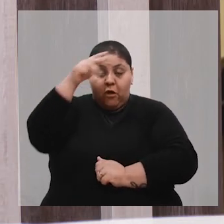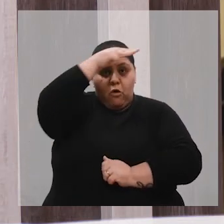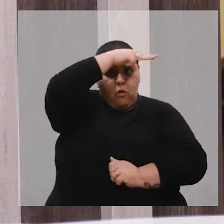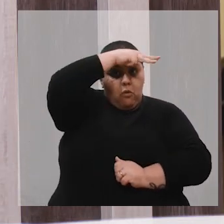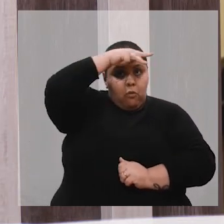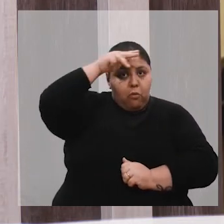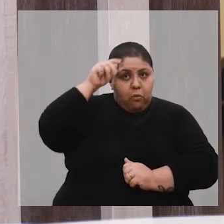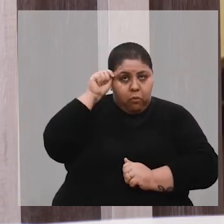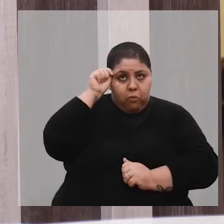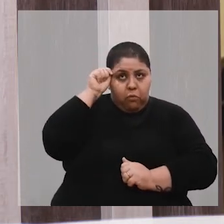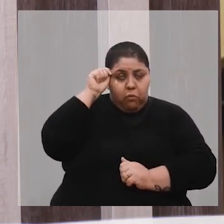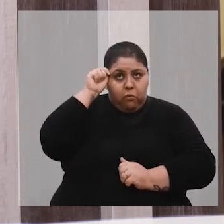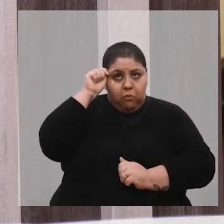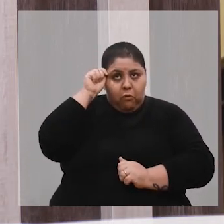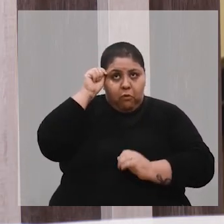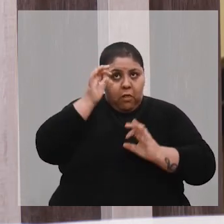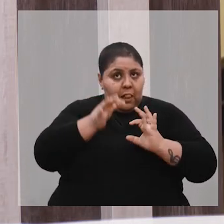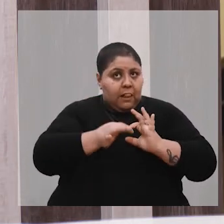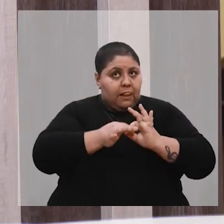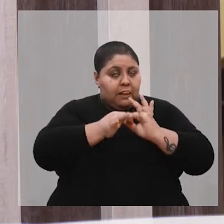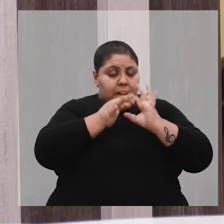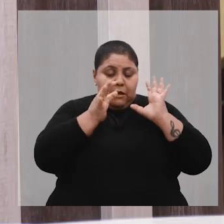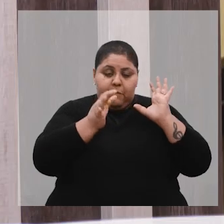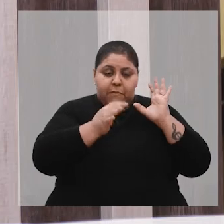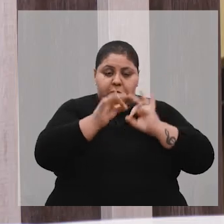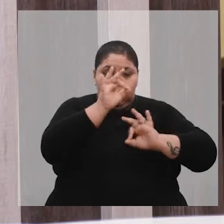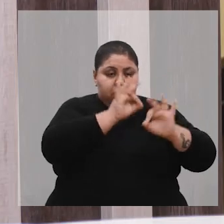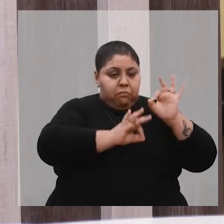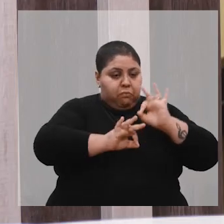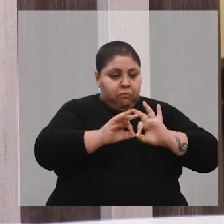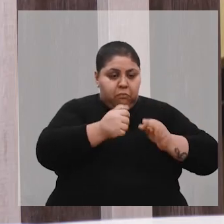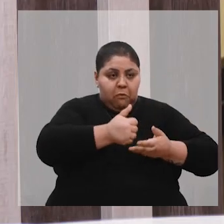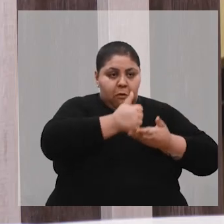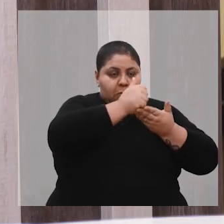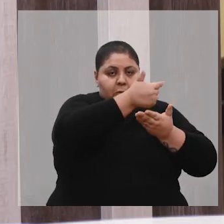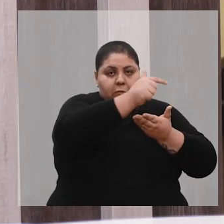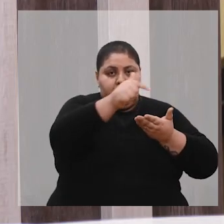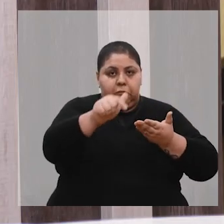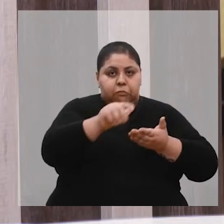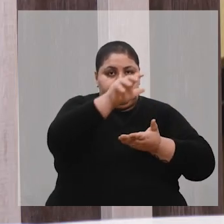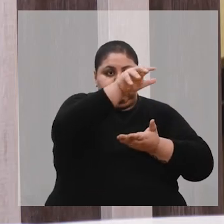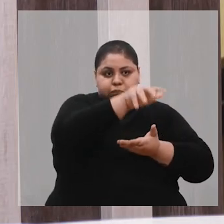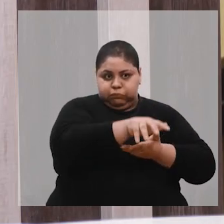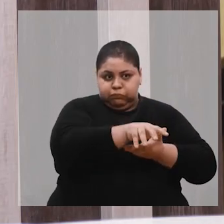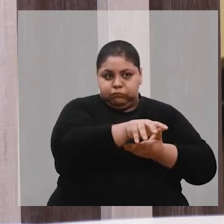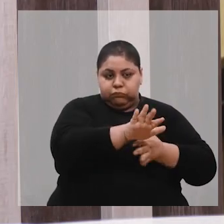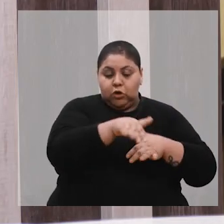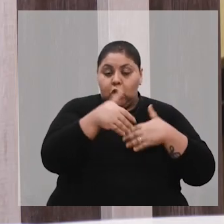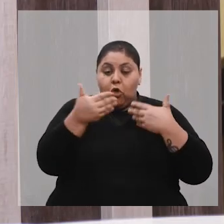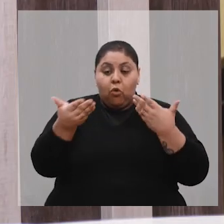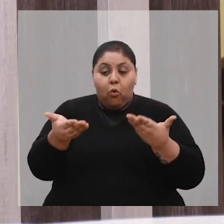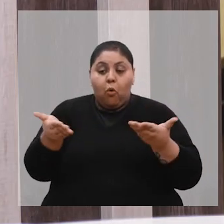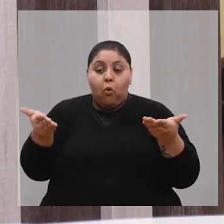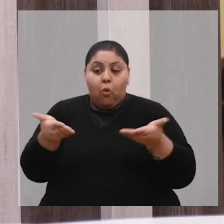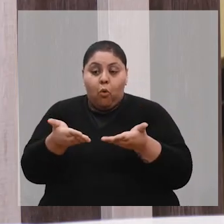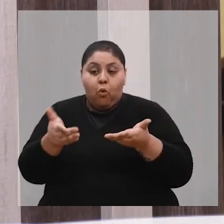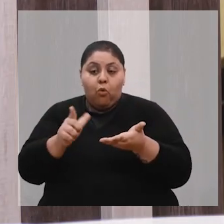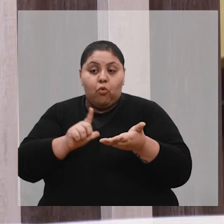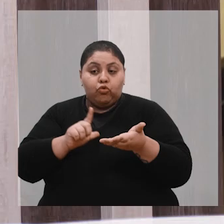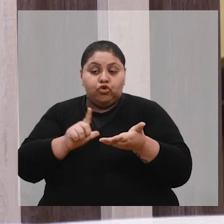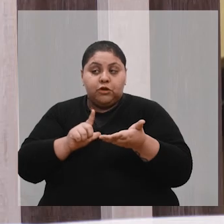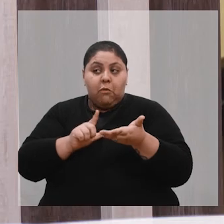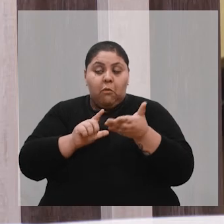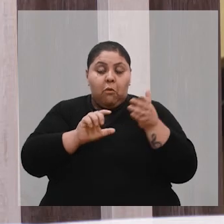o município lançou mão de uma série de articulações com apoio de outros setores e, enfim, se chegou a termo